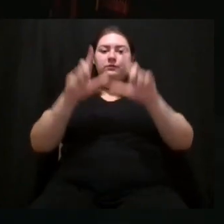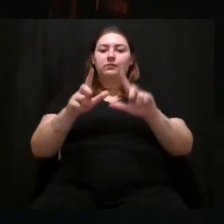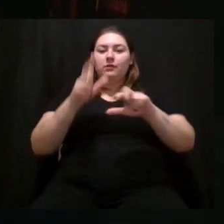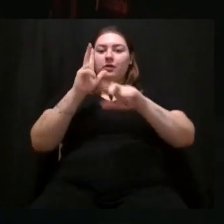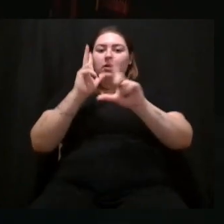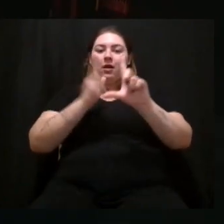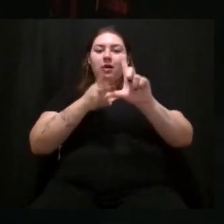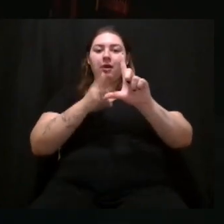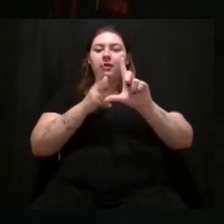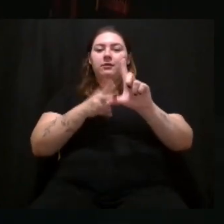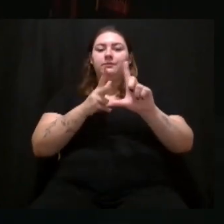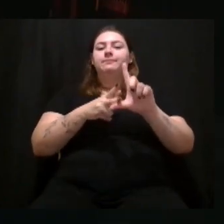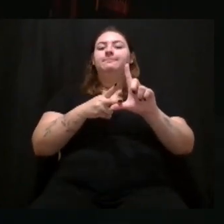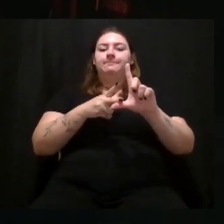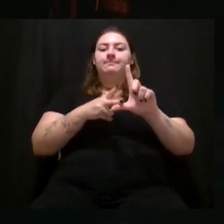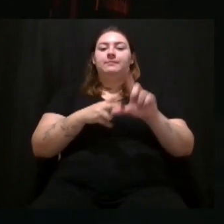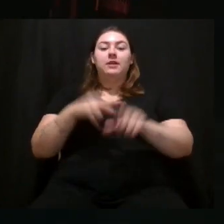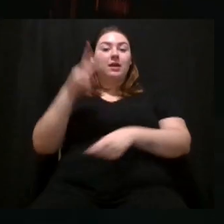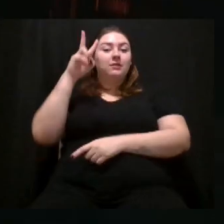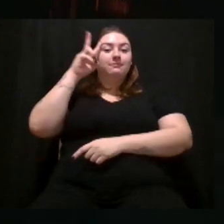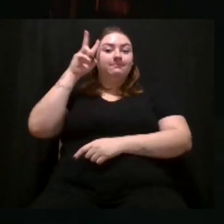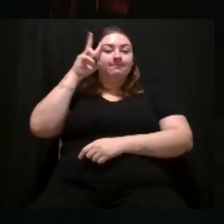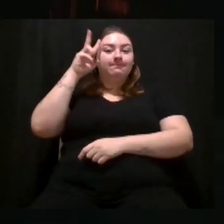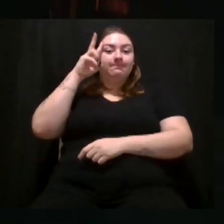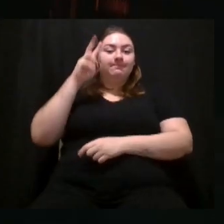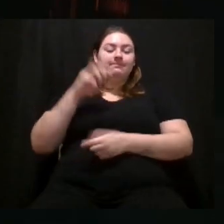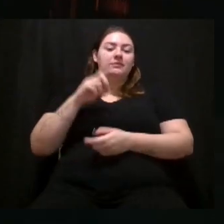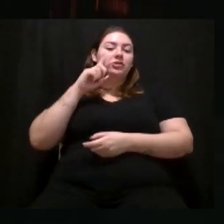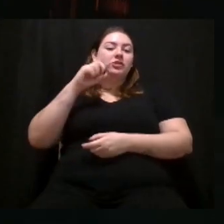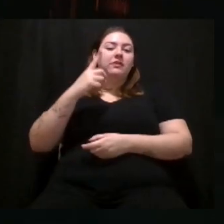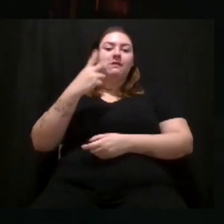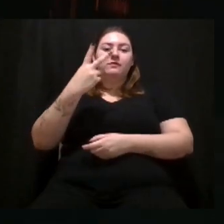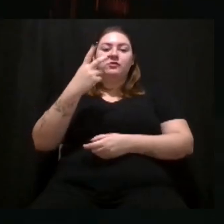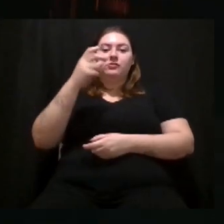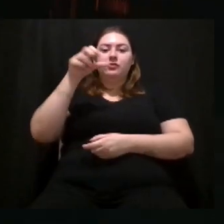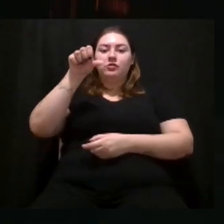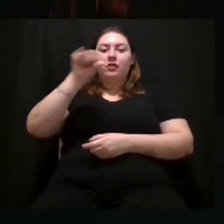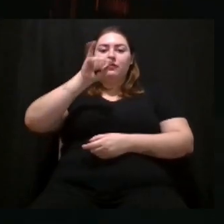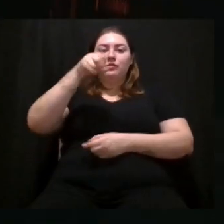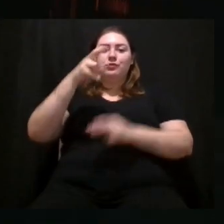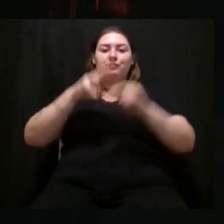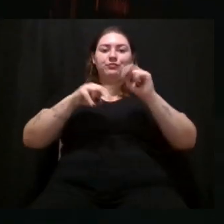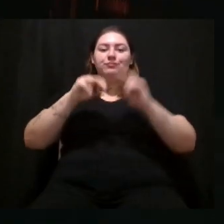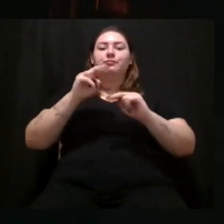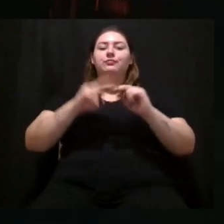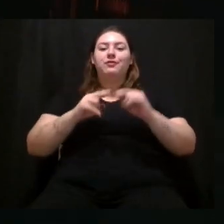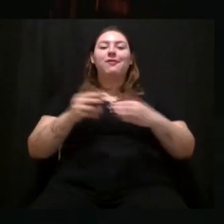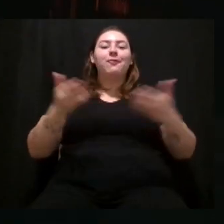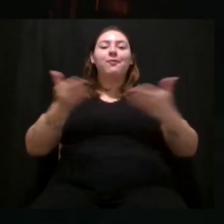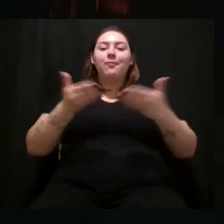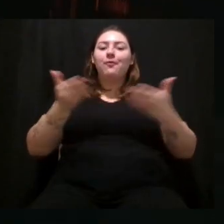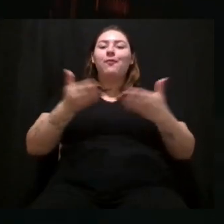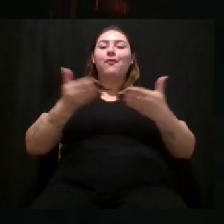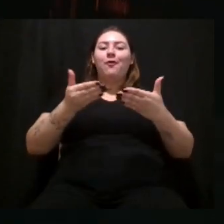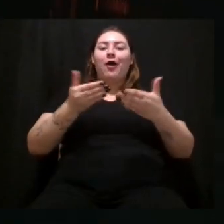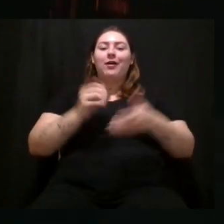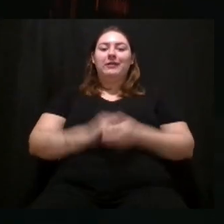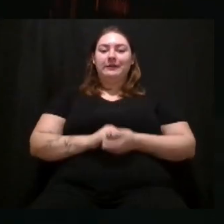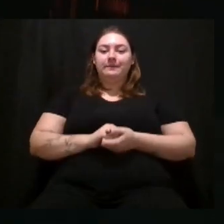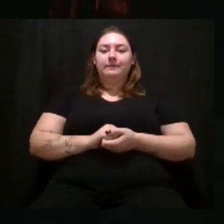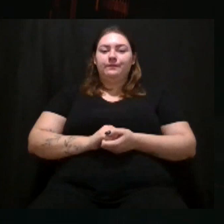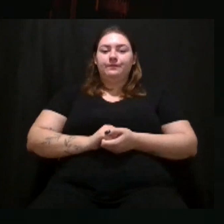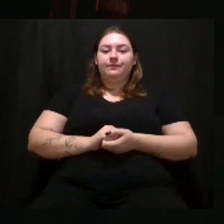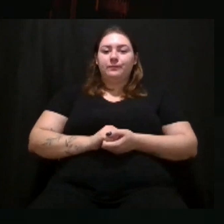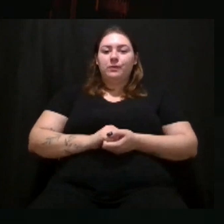Campinas, segunda-feira, 29 de junho. É hoje, hein? A seleção brasileira entra em campo hoje